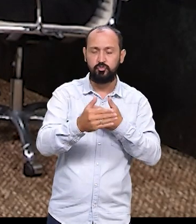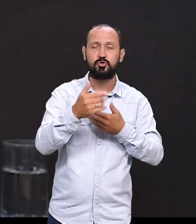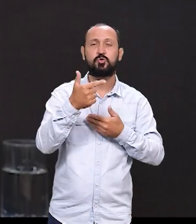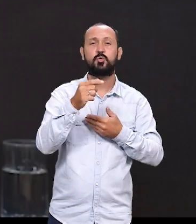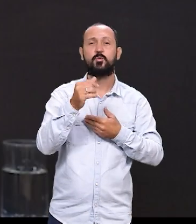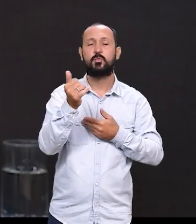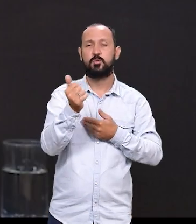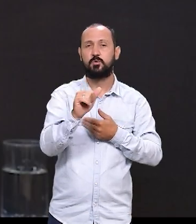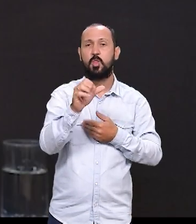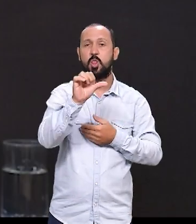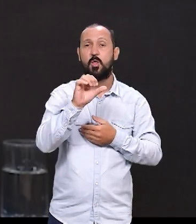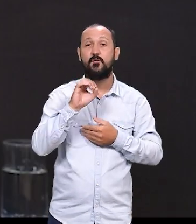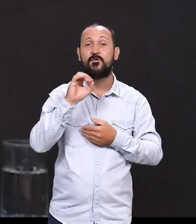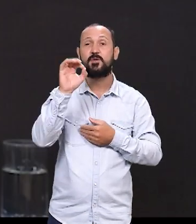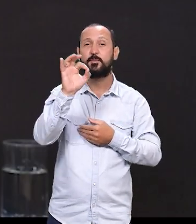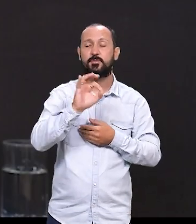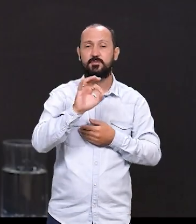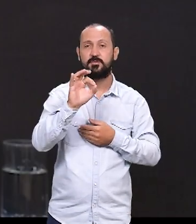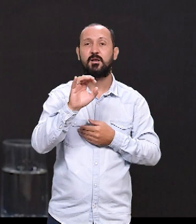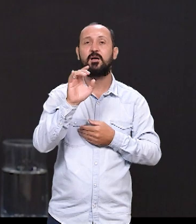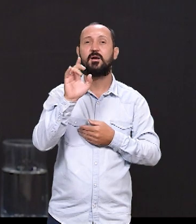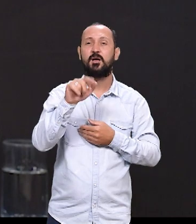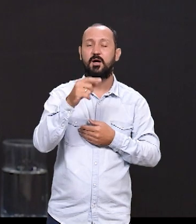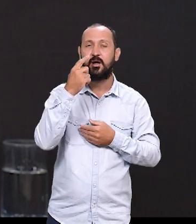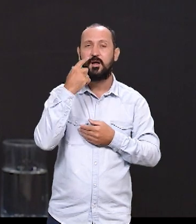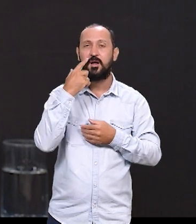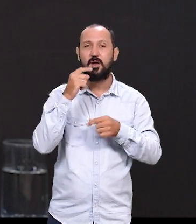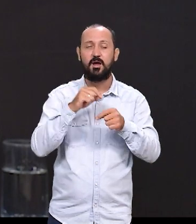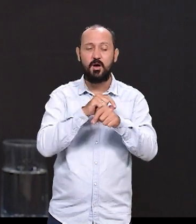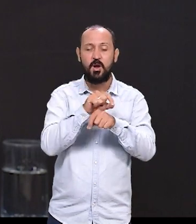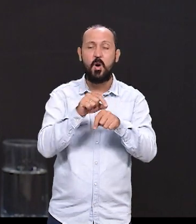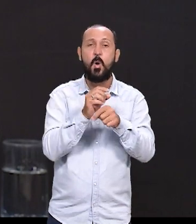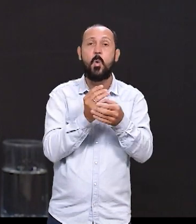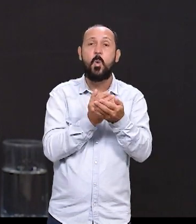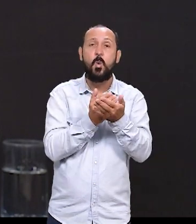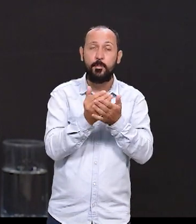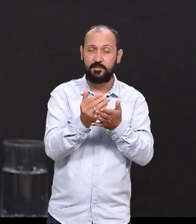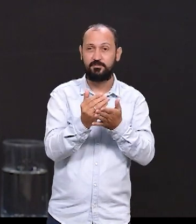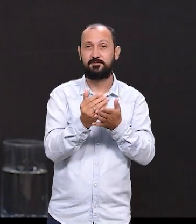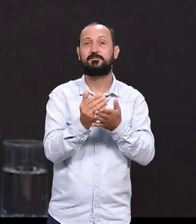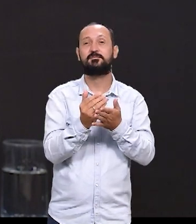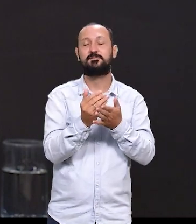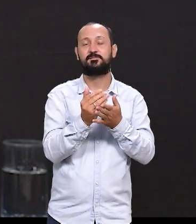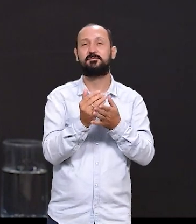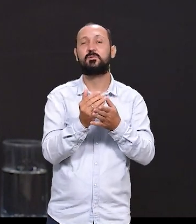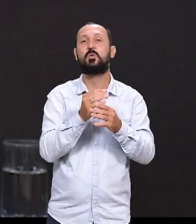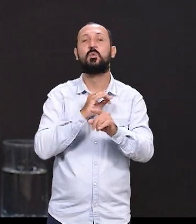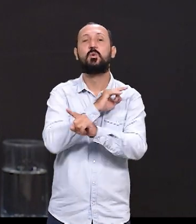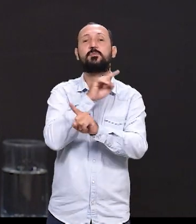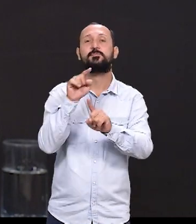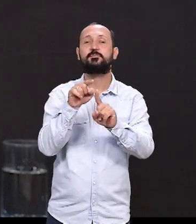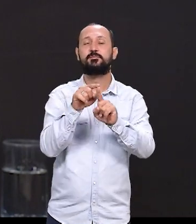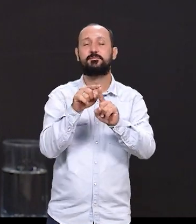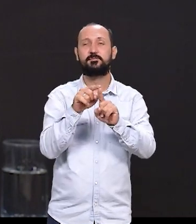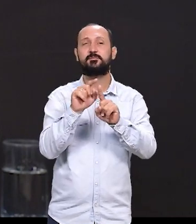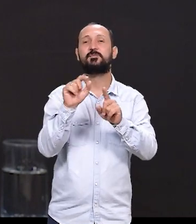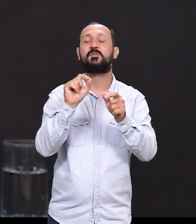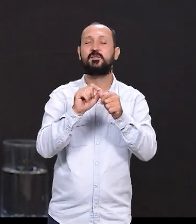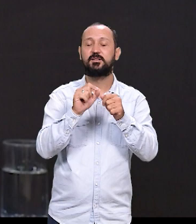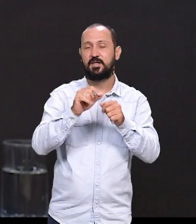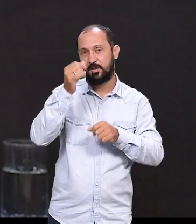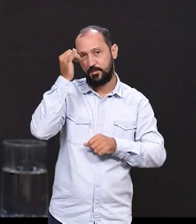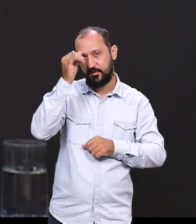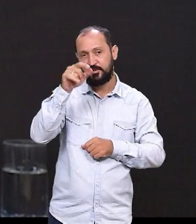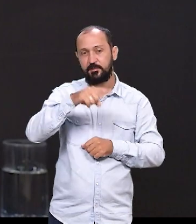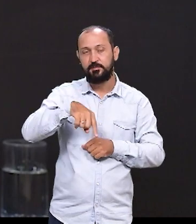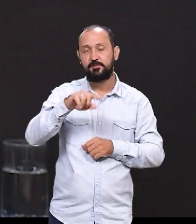2011 mais de 90% dos casos são casos de tumores iniciais portanto a nossa missão de eh